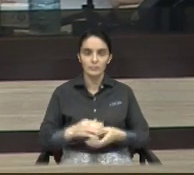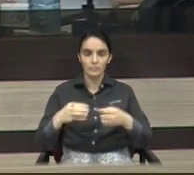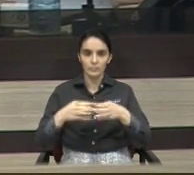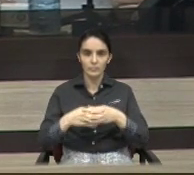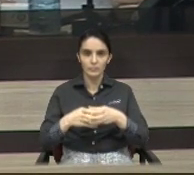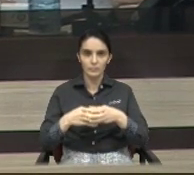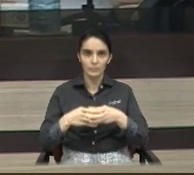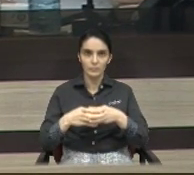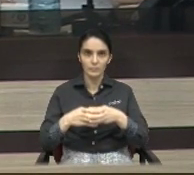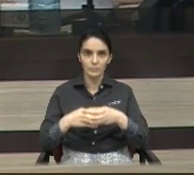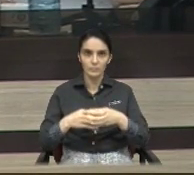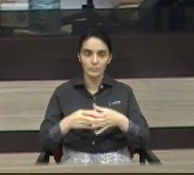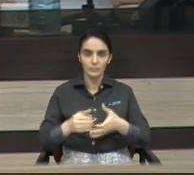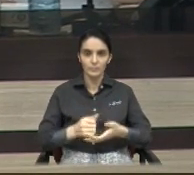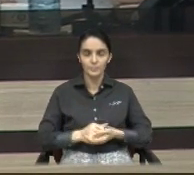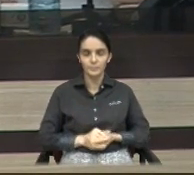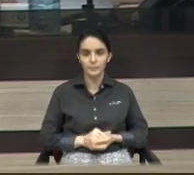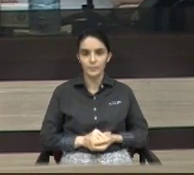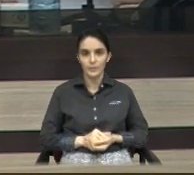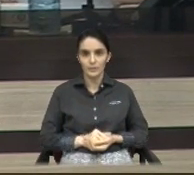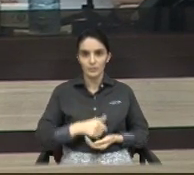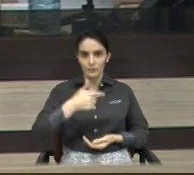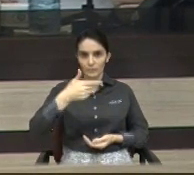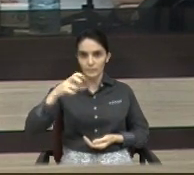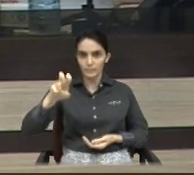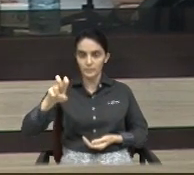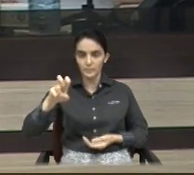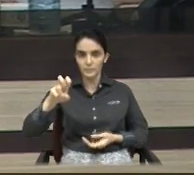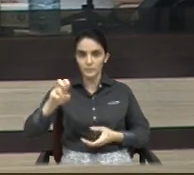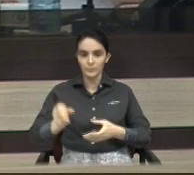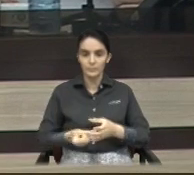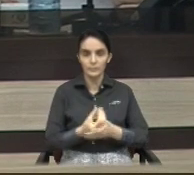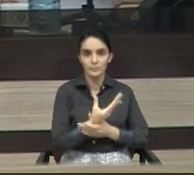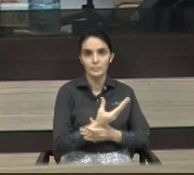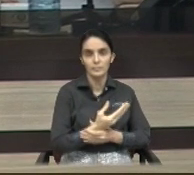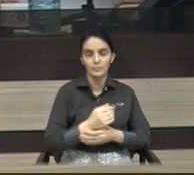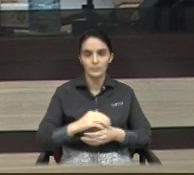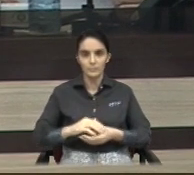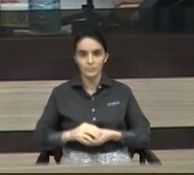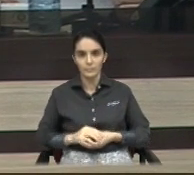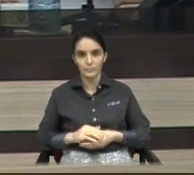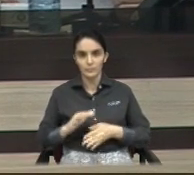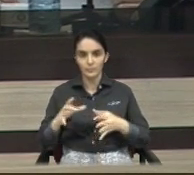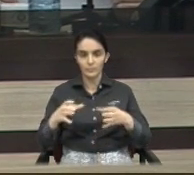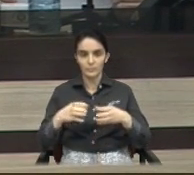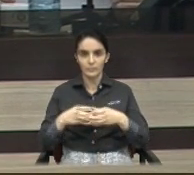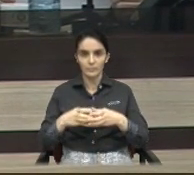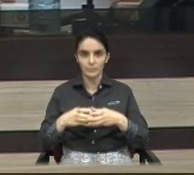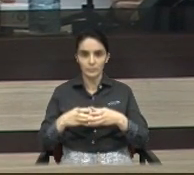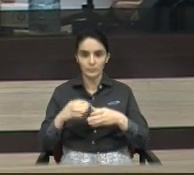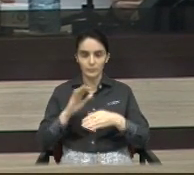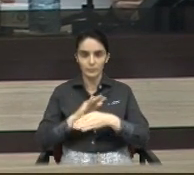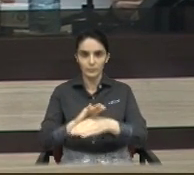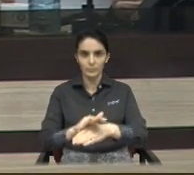de Amor Exigente de Limeira, pelos 25 anos de atividades desenvolvidas pelo Grupo de Apoio Trabalho e